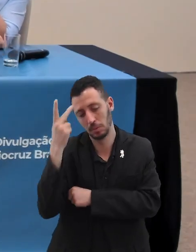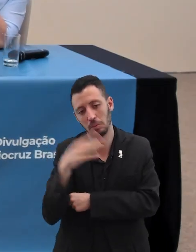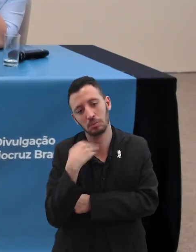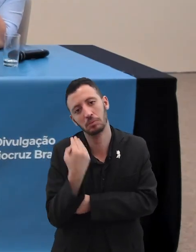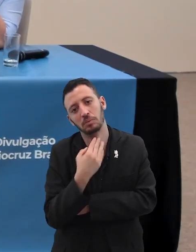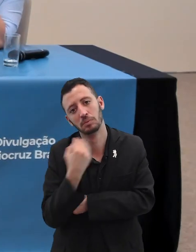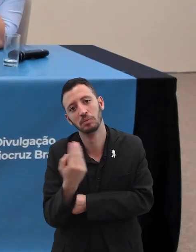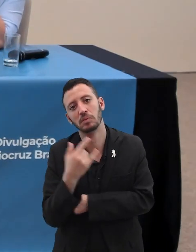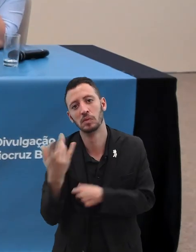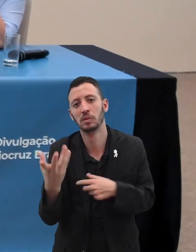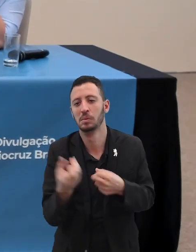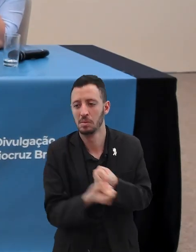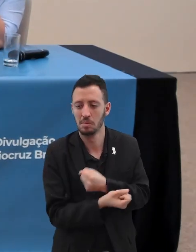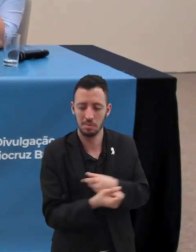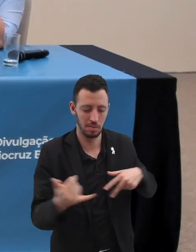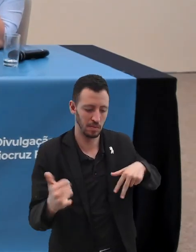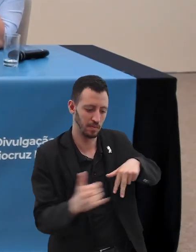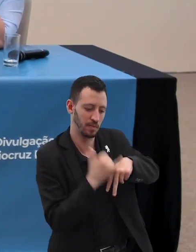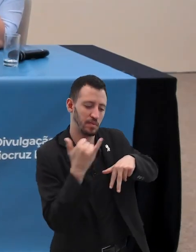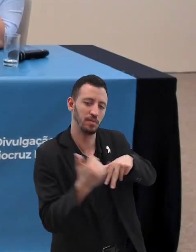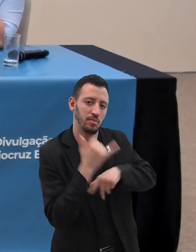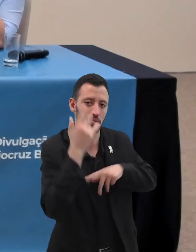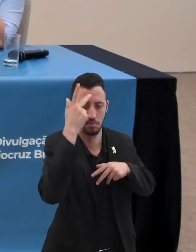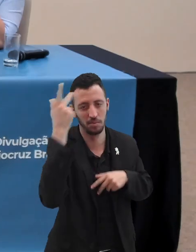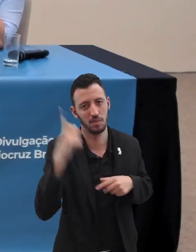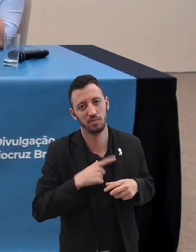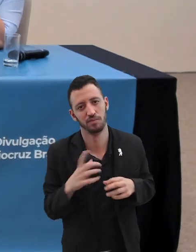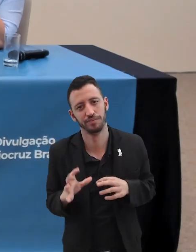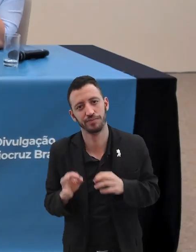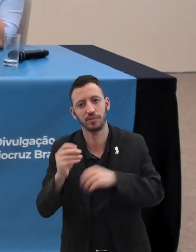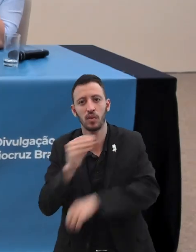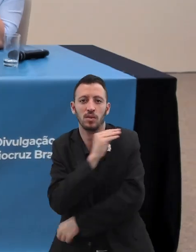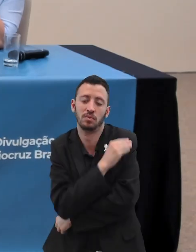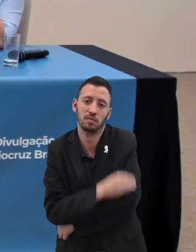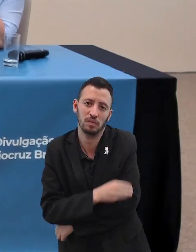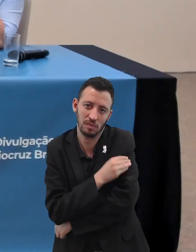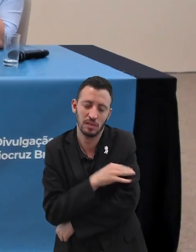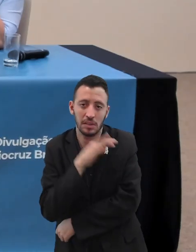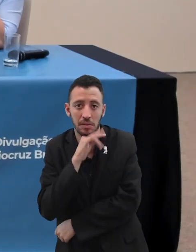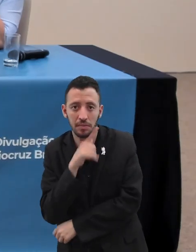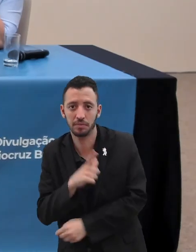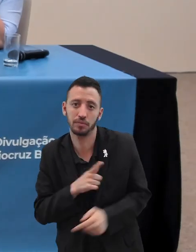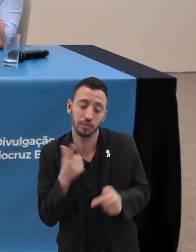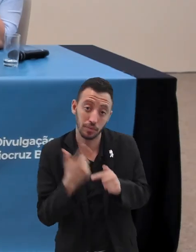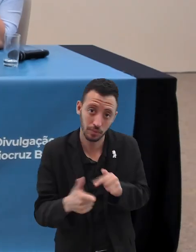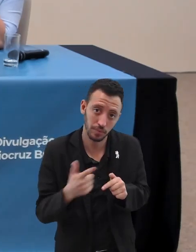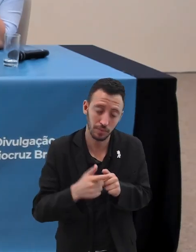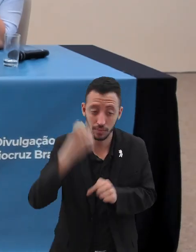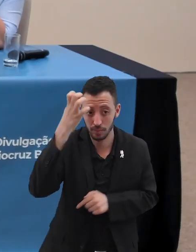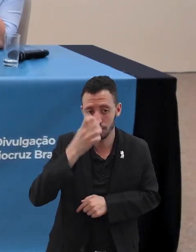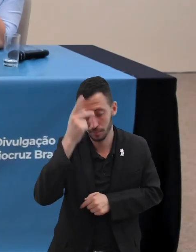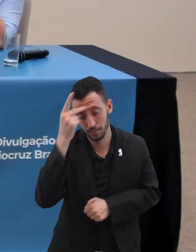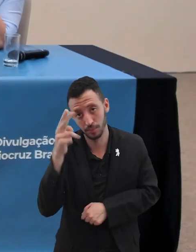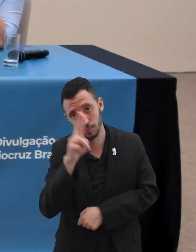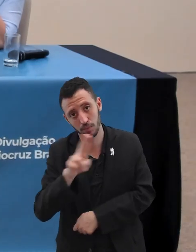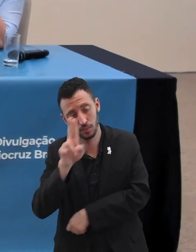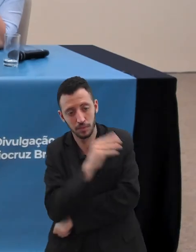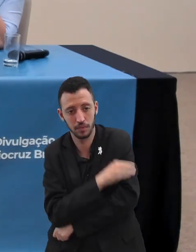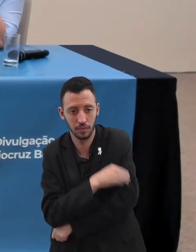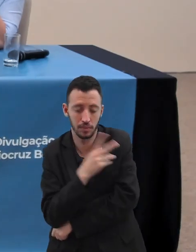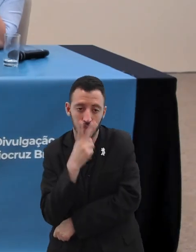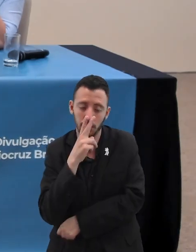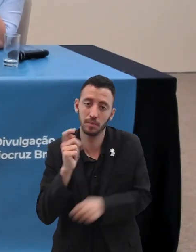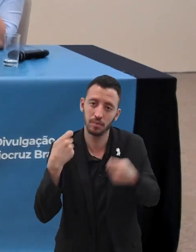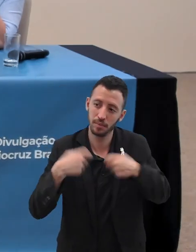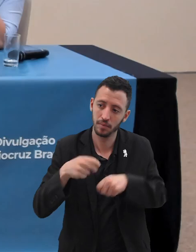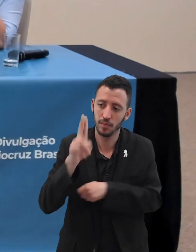que continua vitimando pessoas com câncer. Temos problema do álcool, que é lícito, né? Mas tem problemas seríssimos com o uso do álcool. Então, eu acho que